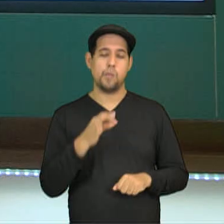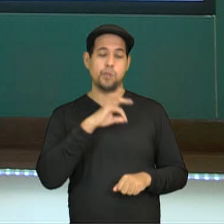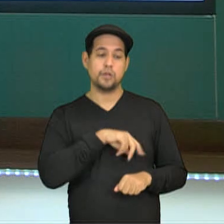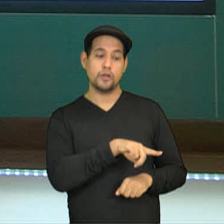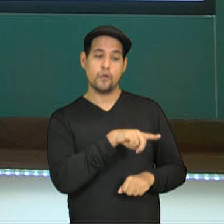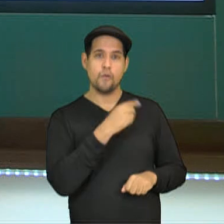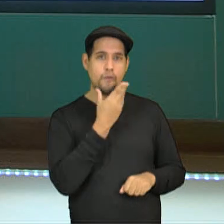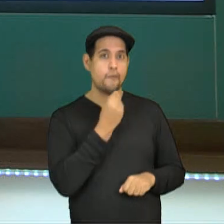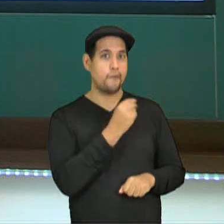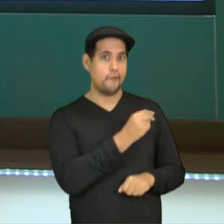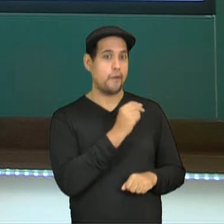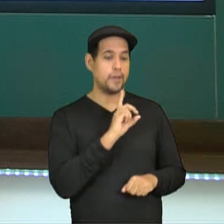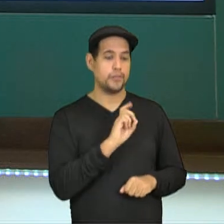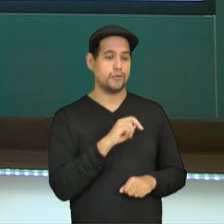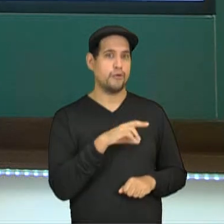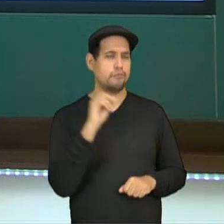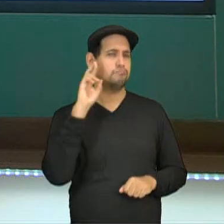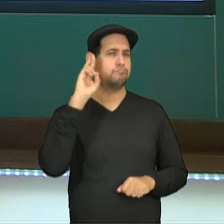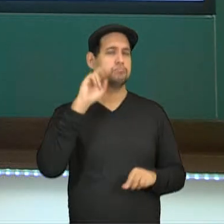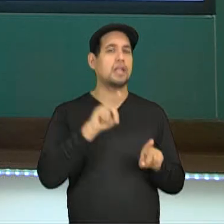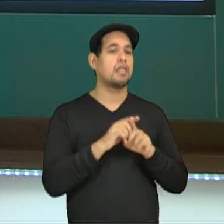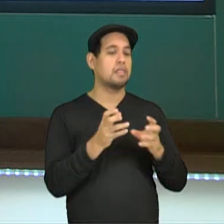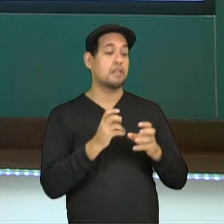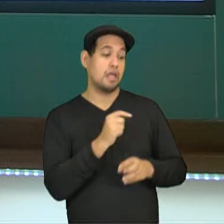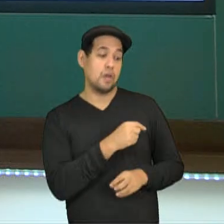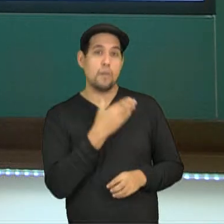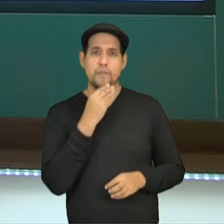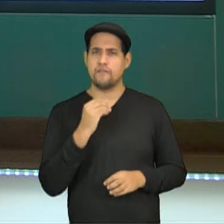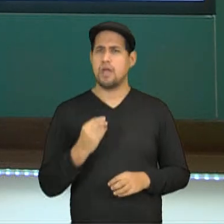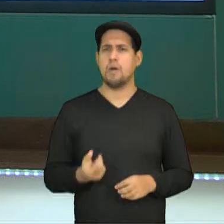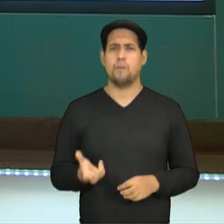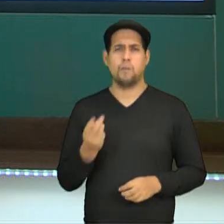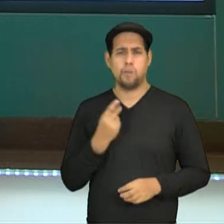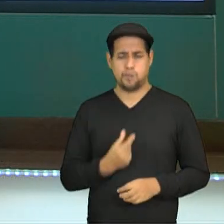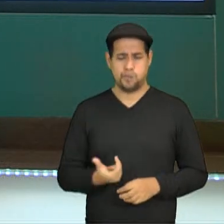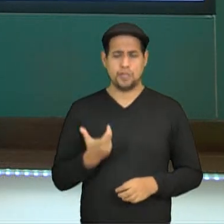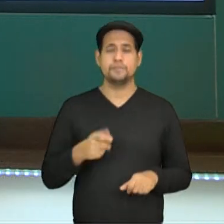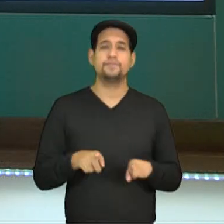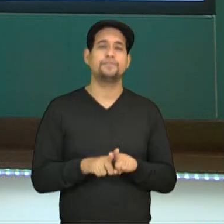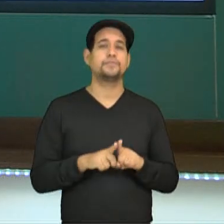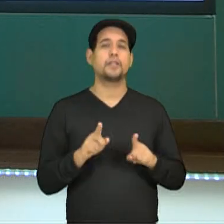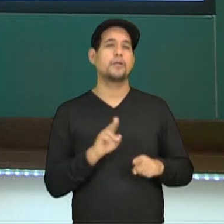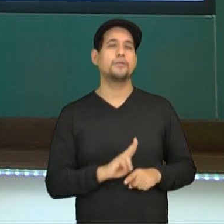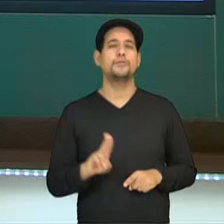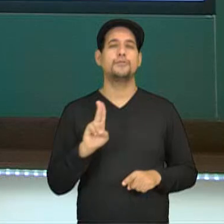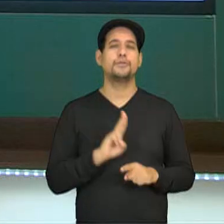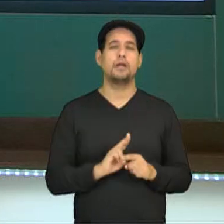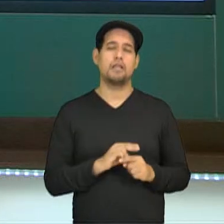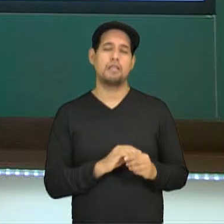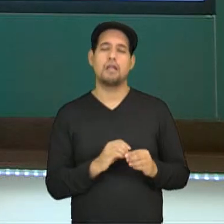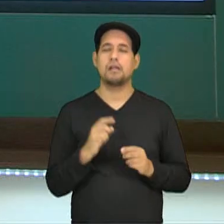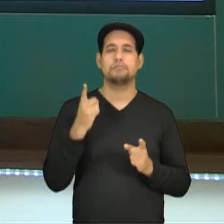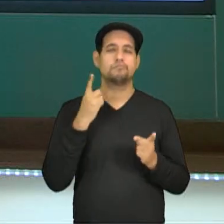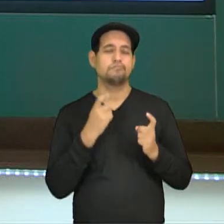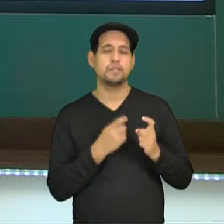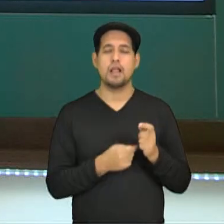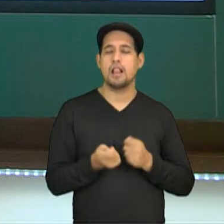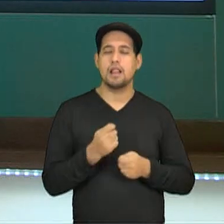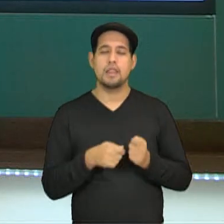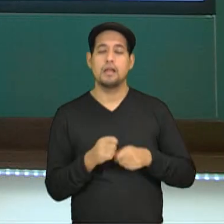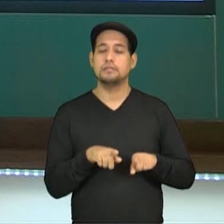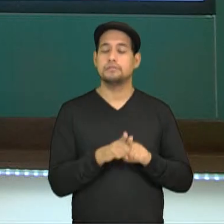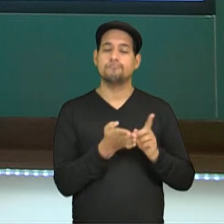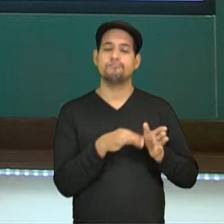seu dono, né? Então esse gato quer que o dono fique rico e aí ele usa as artimanhas, a astúcia para